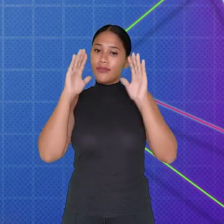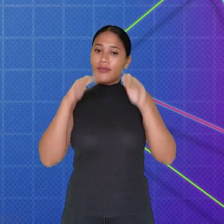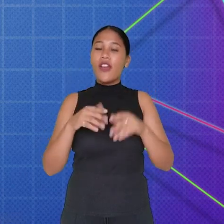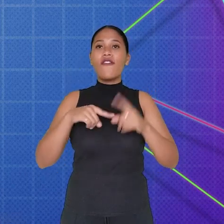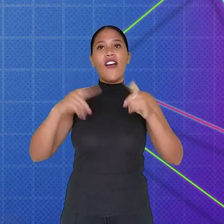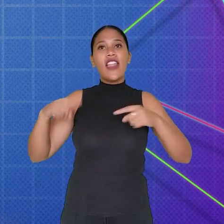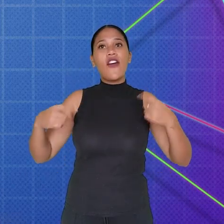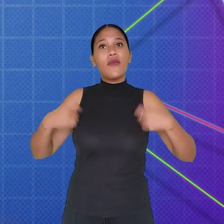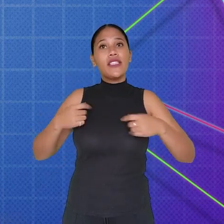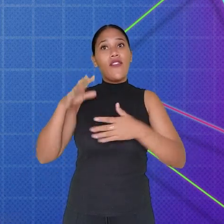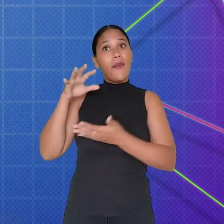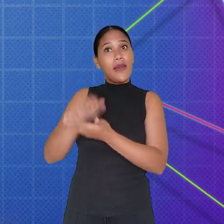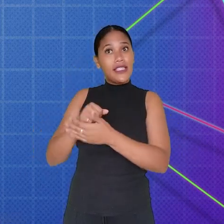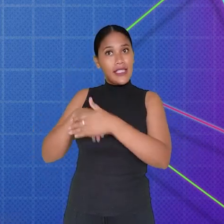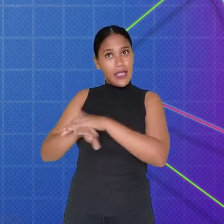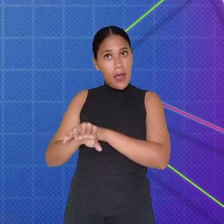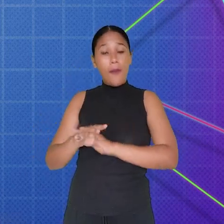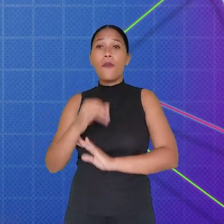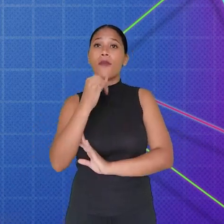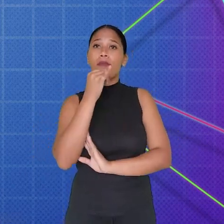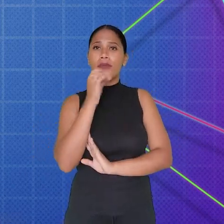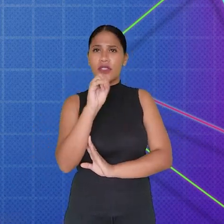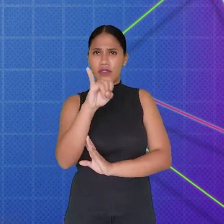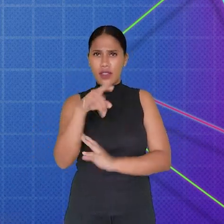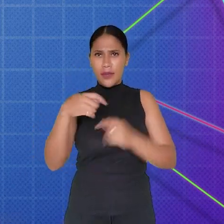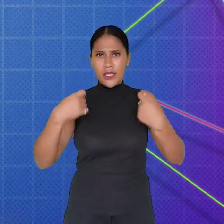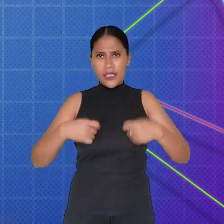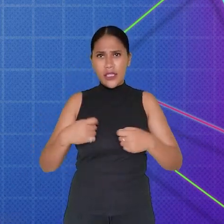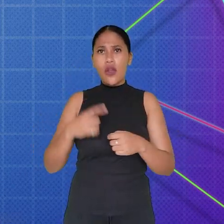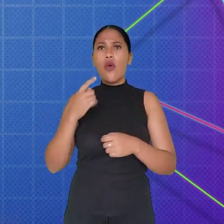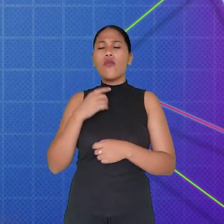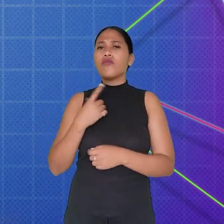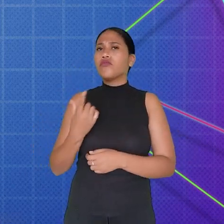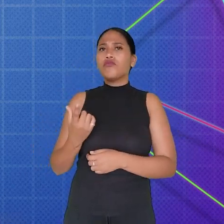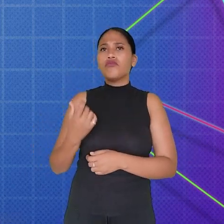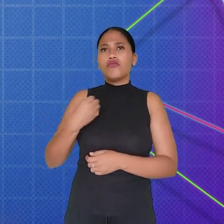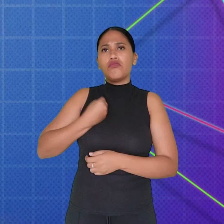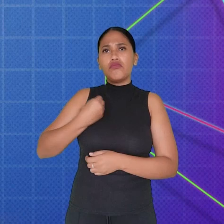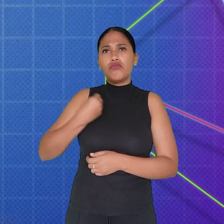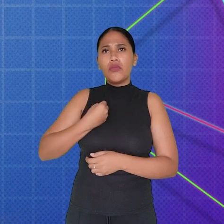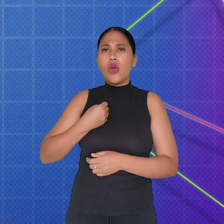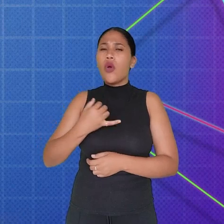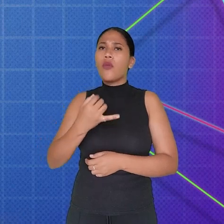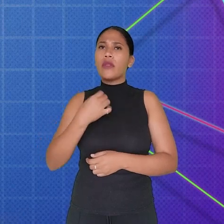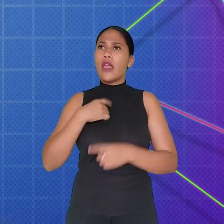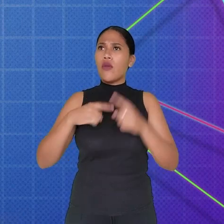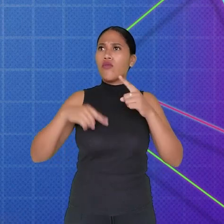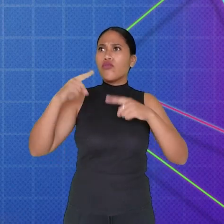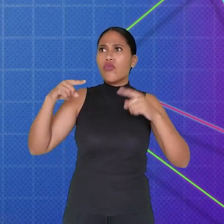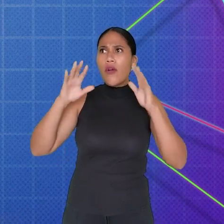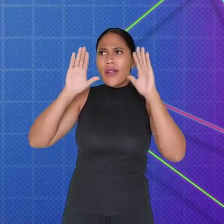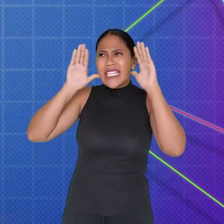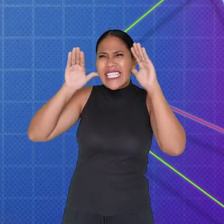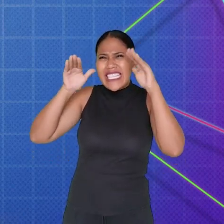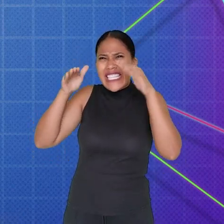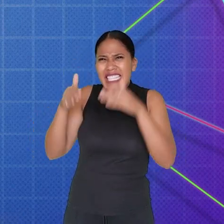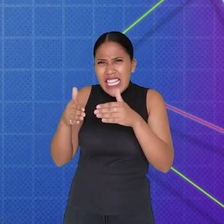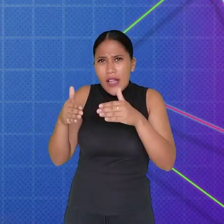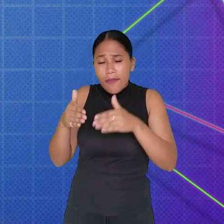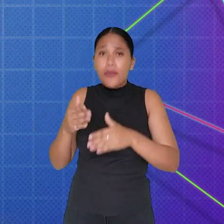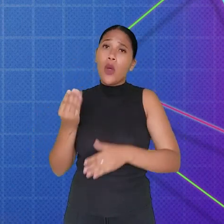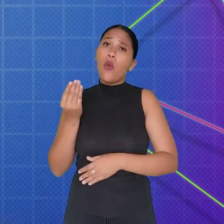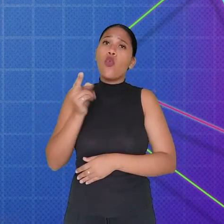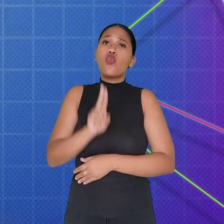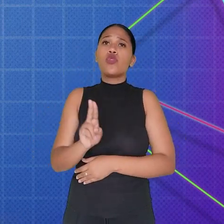exemplo, se você precisar armazenar valores de ponto flutuante com uma grande precisão, use o tipo double. Valor inicial, considere